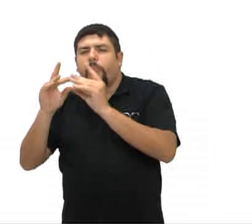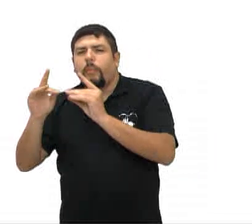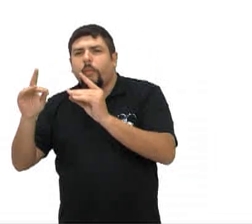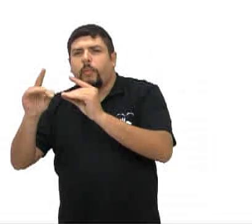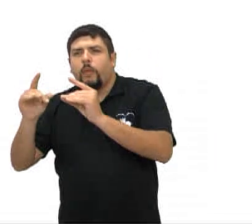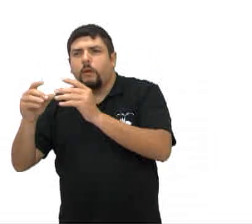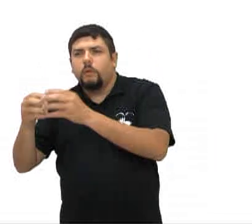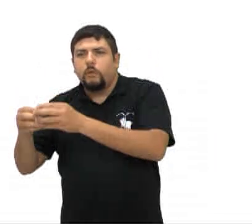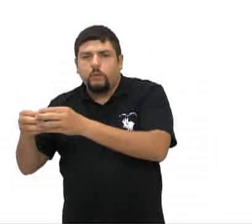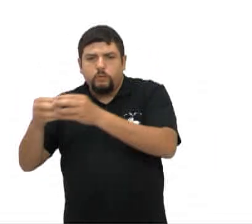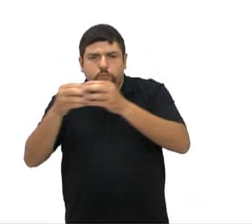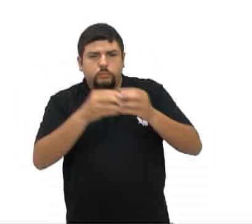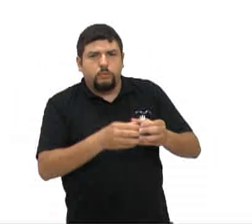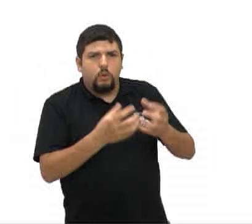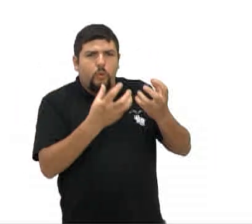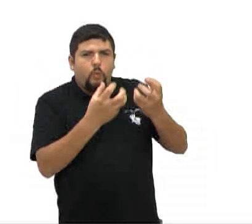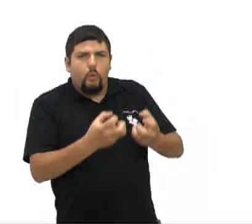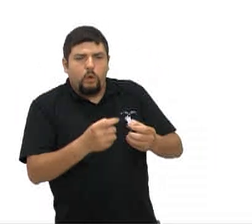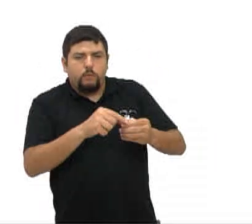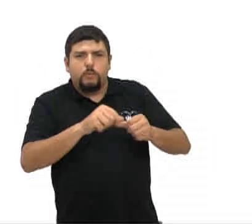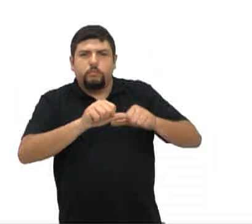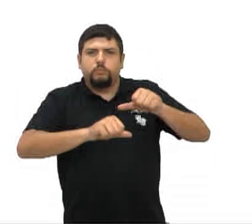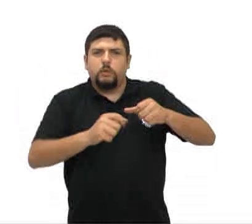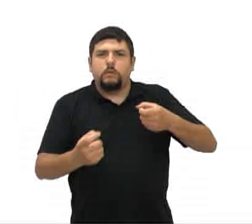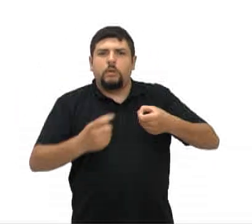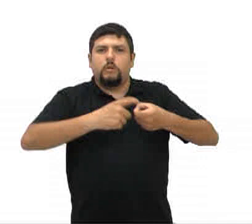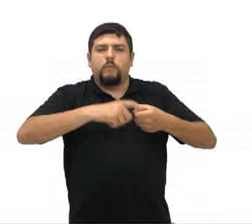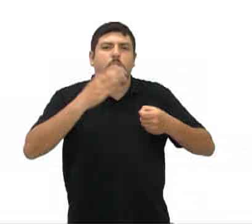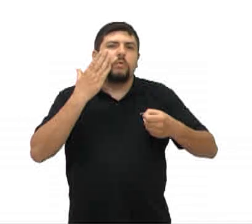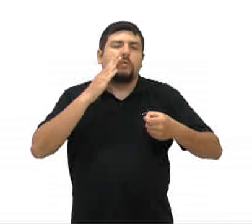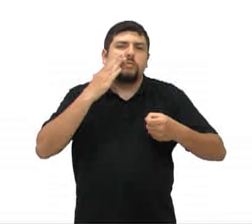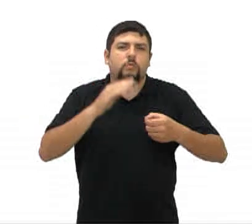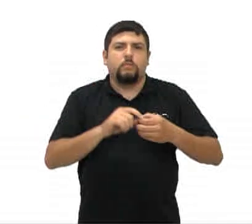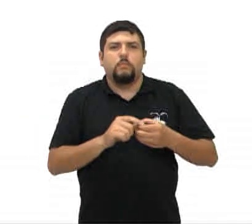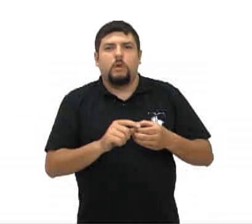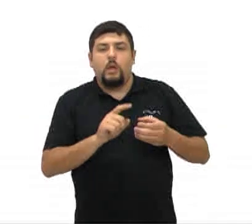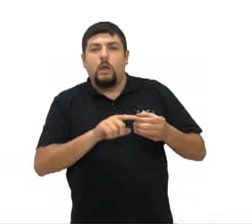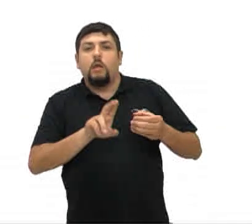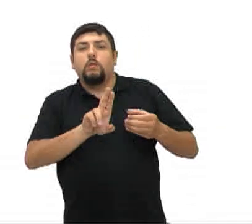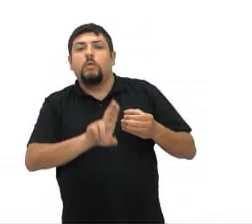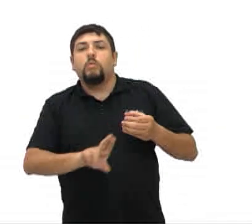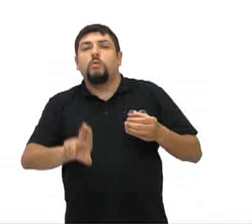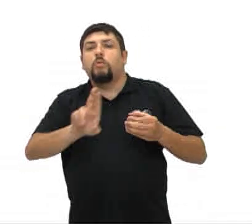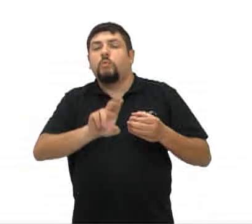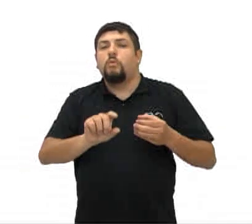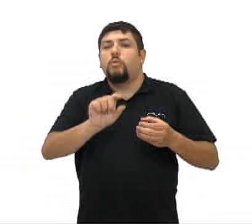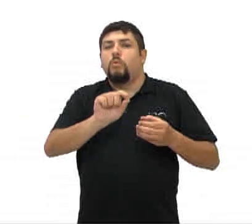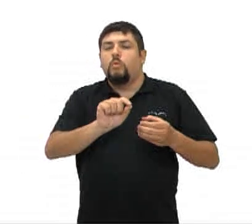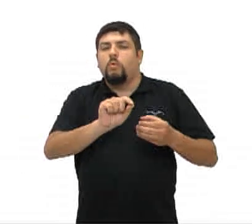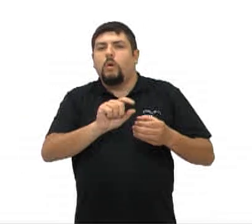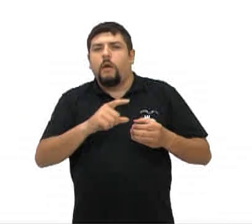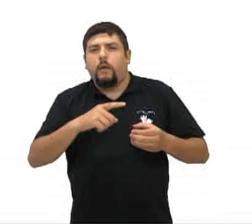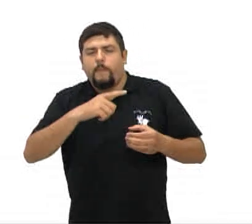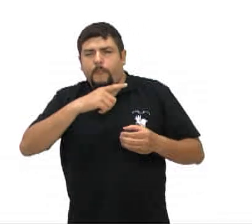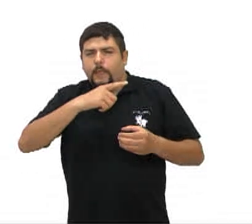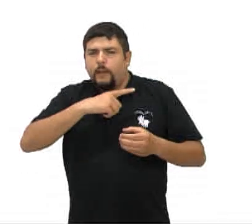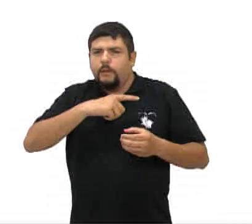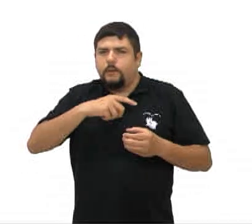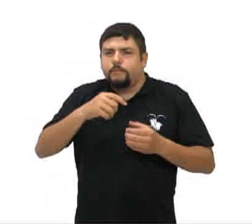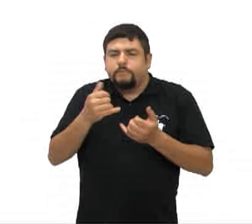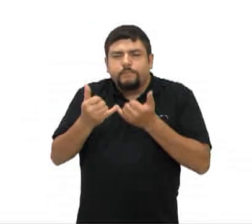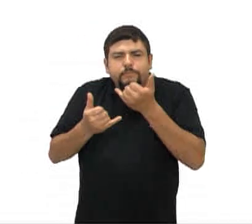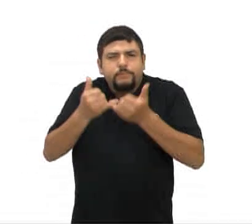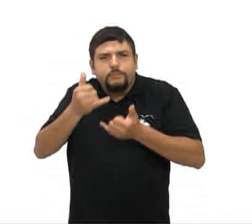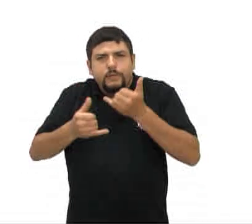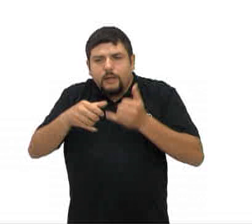seco, fica azul de novo. Um uso muito conhecido dessa substância é o galinho do tempo, um típico souvenir de